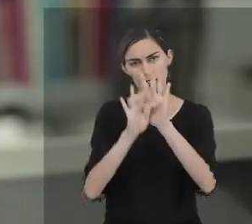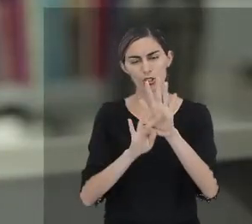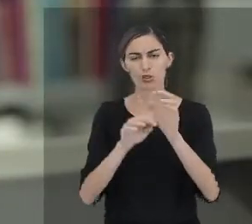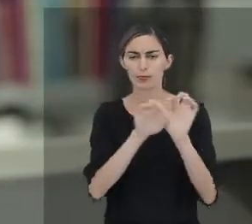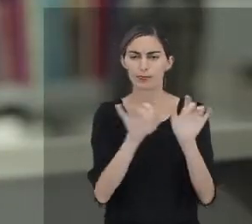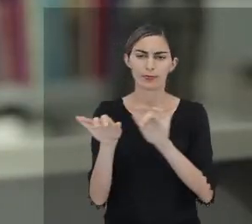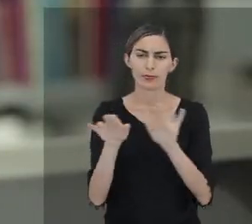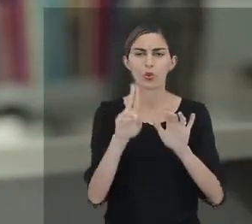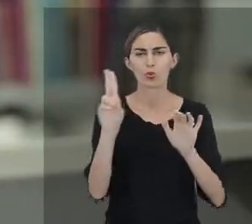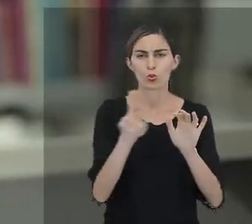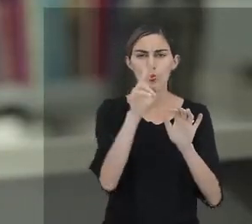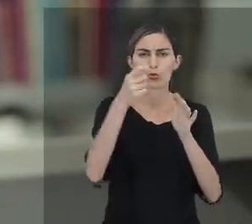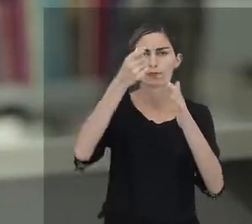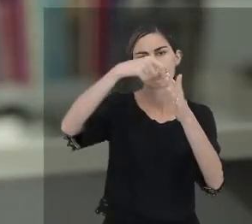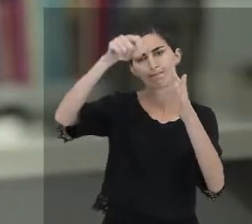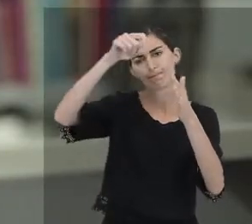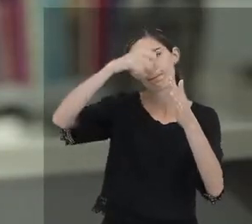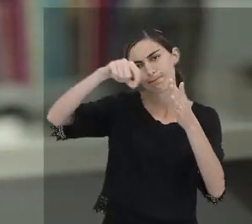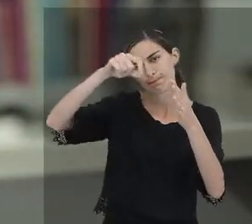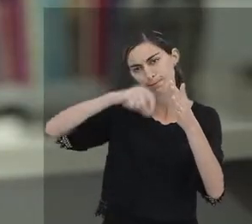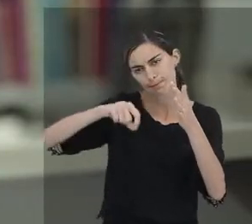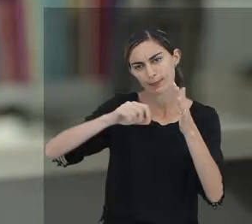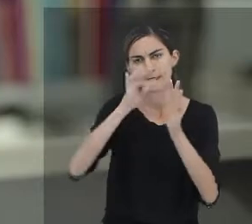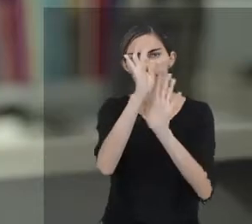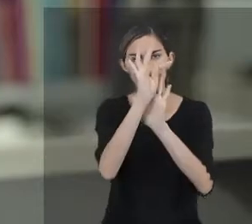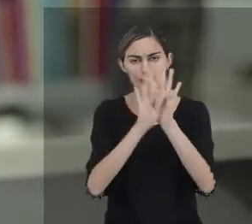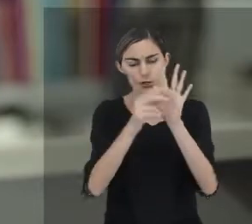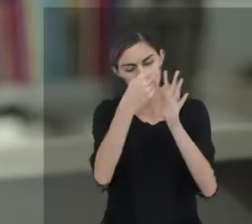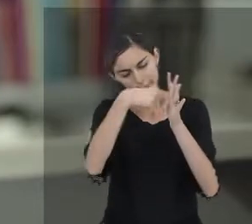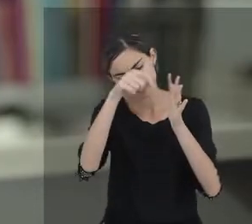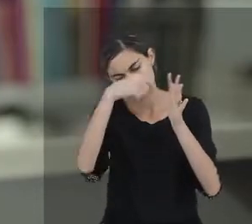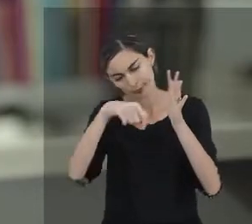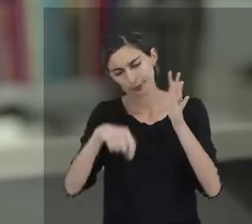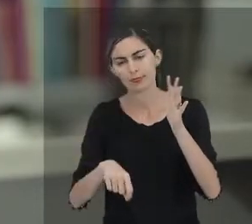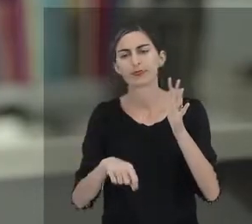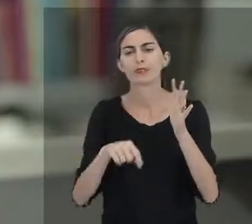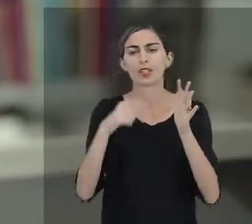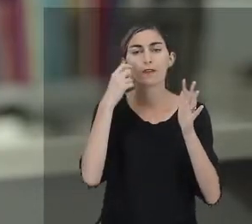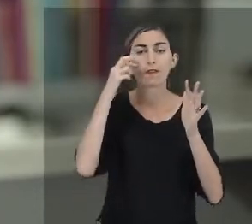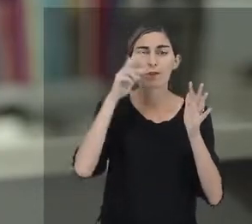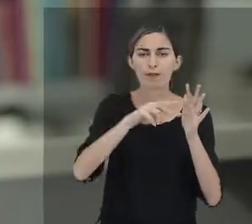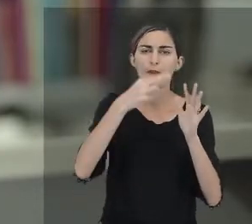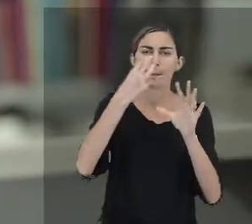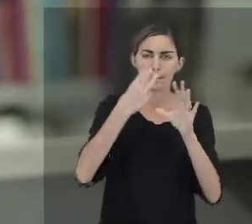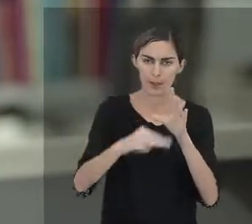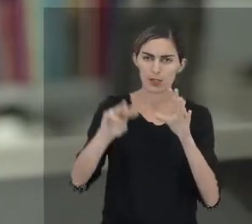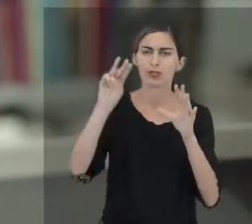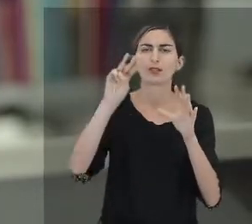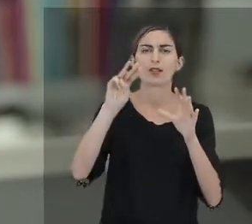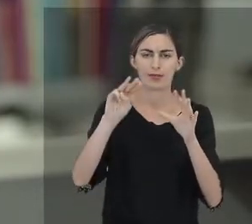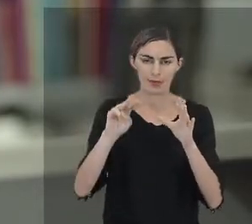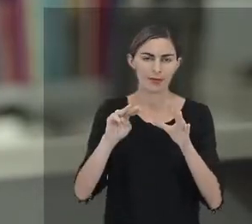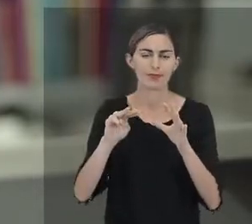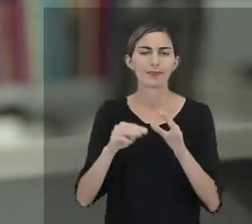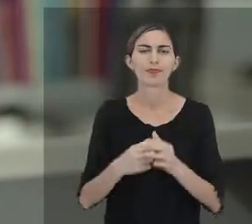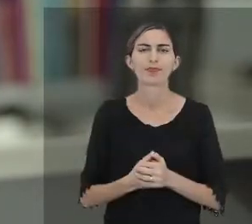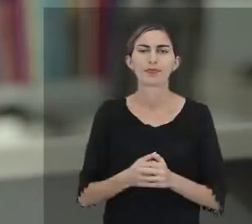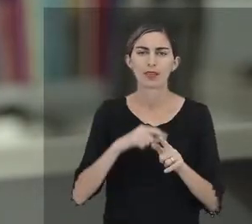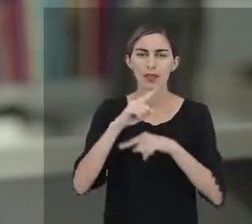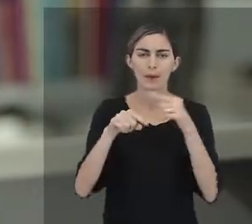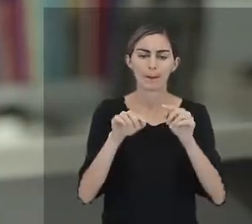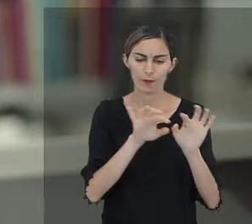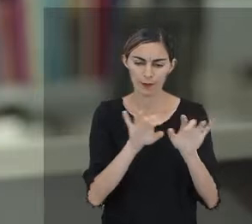escrever alguma coisa, o usuário vai preencher alguma coisa nesse campo de texto. No Text View ele só vai ver a mensagem, e no Edit Text ele